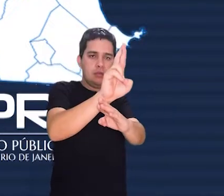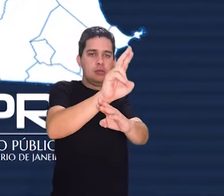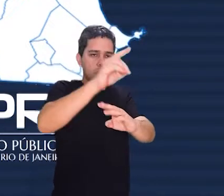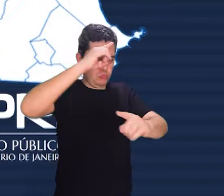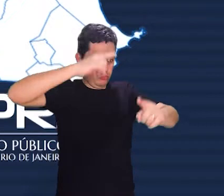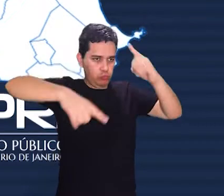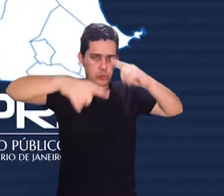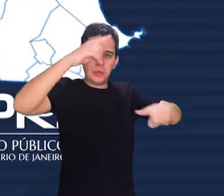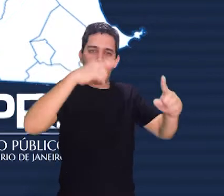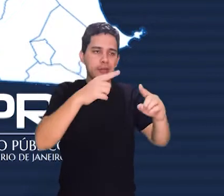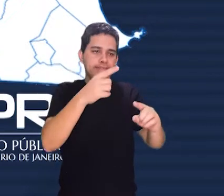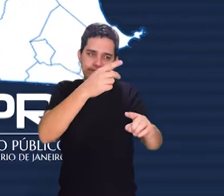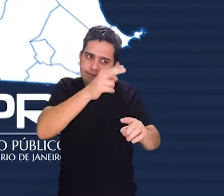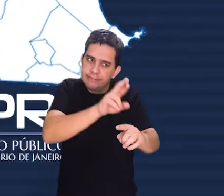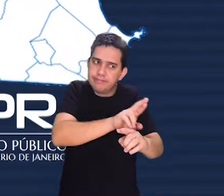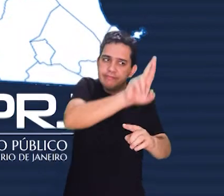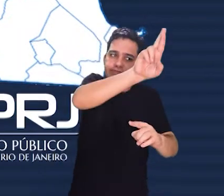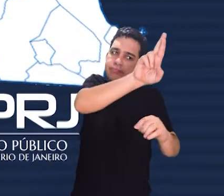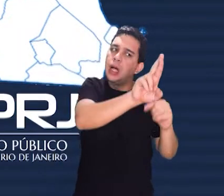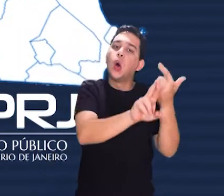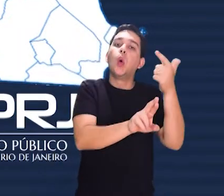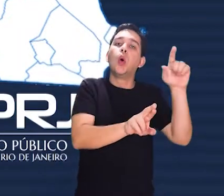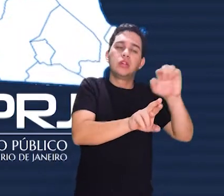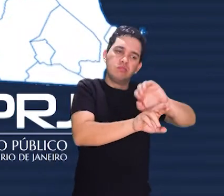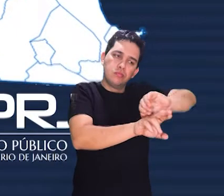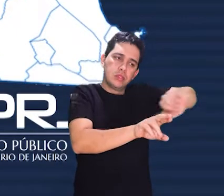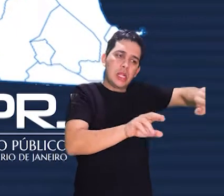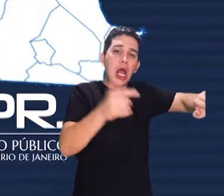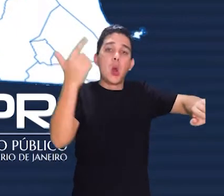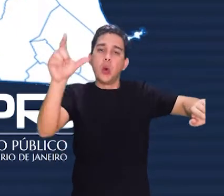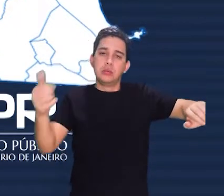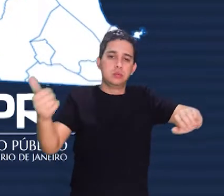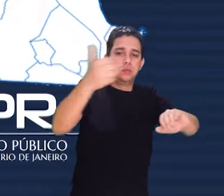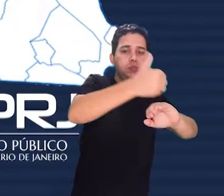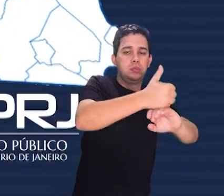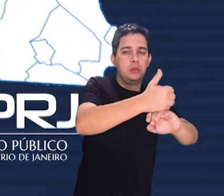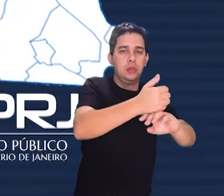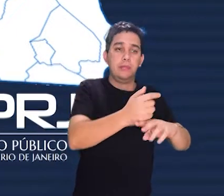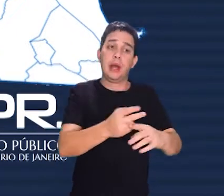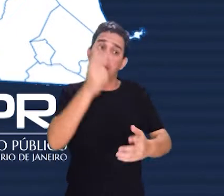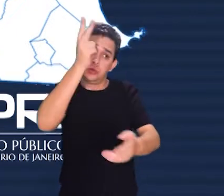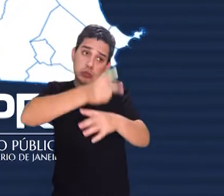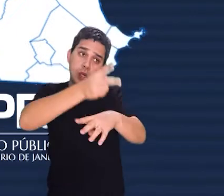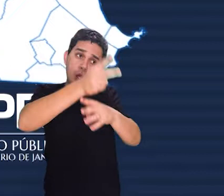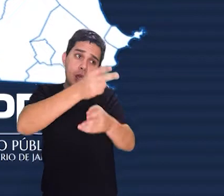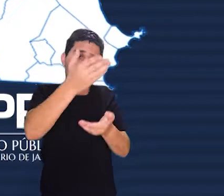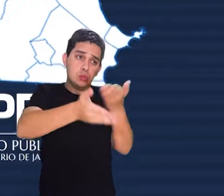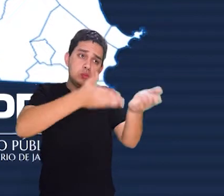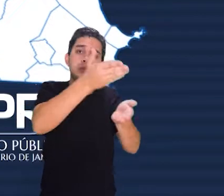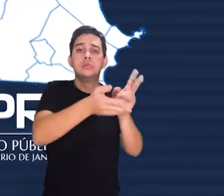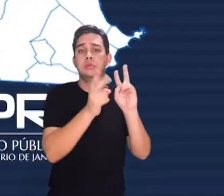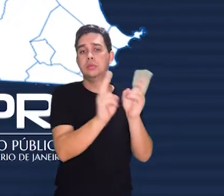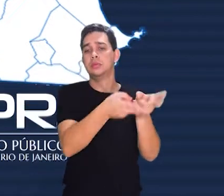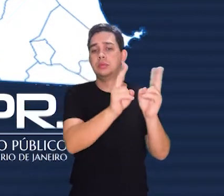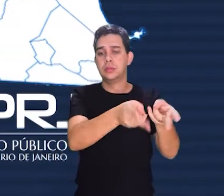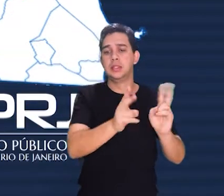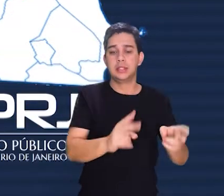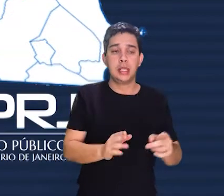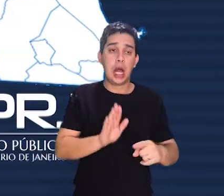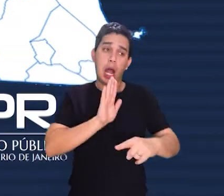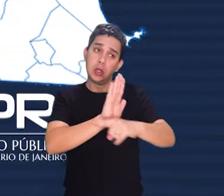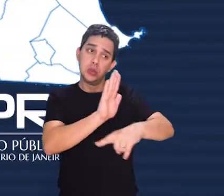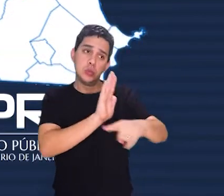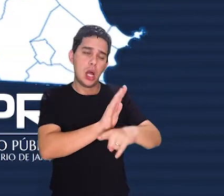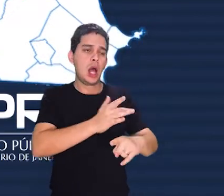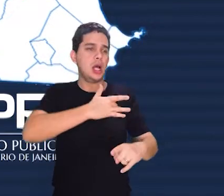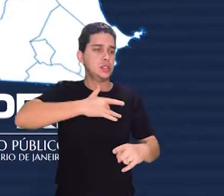tem por objetivo assegurar a qualidade das ações de assistência médico-hospitalar da unidade de saúde e promover as